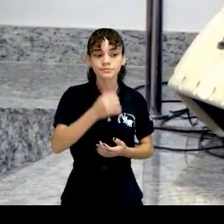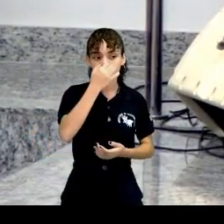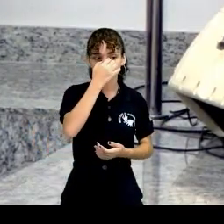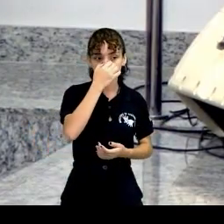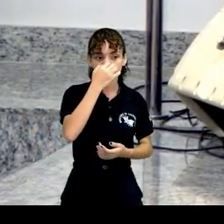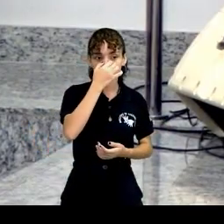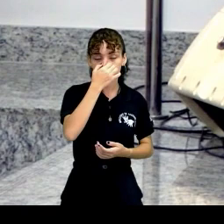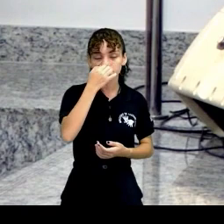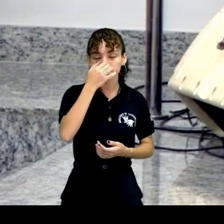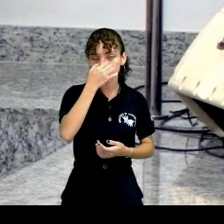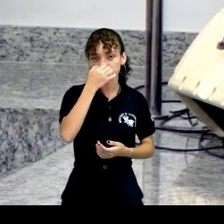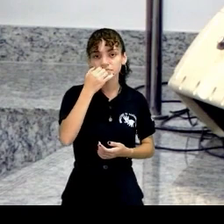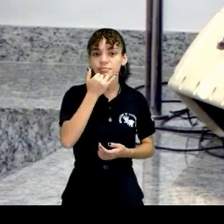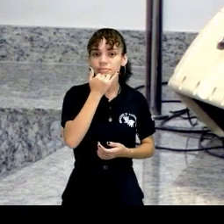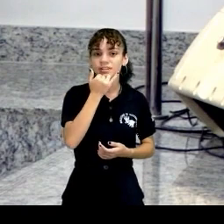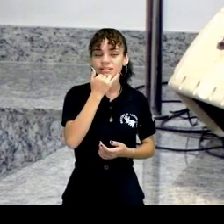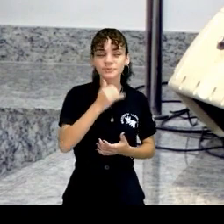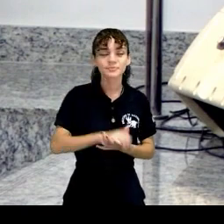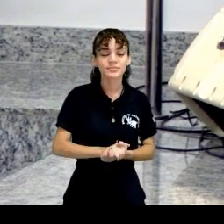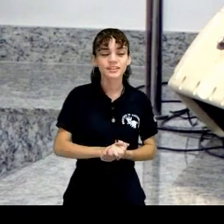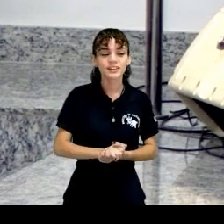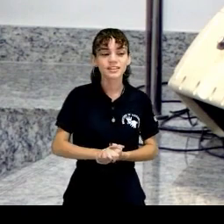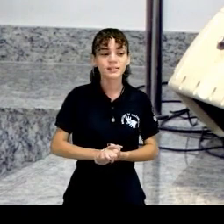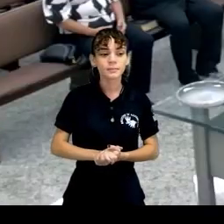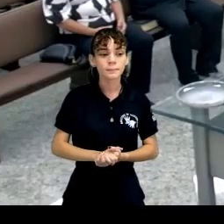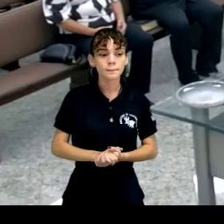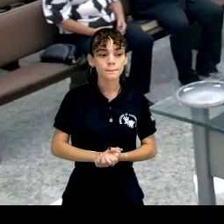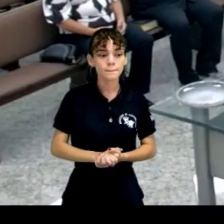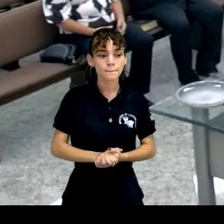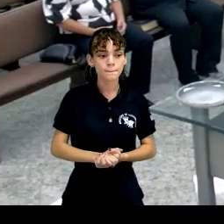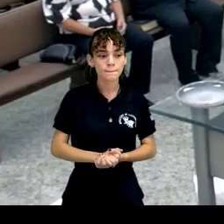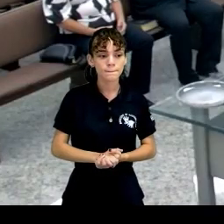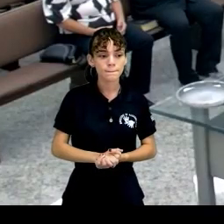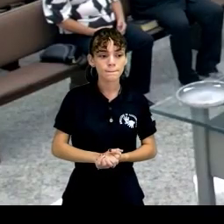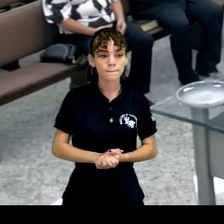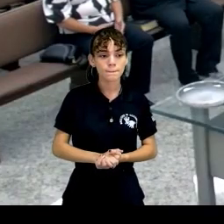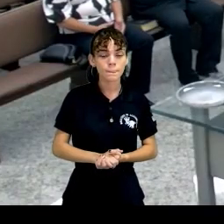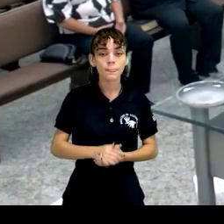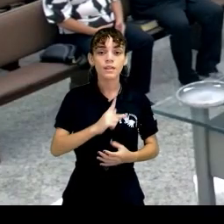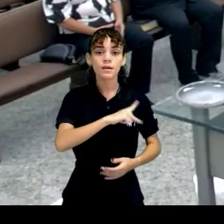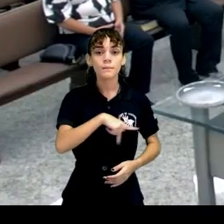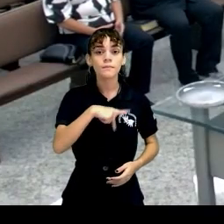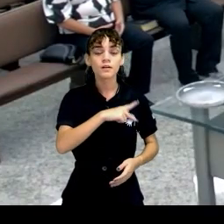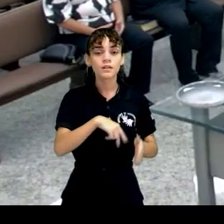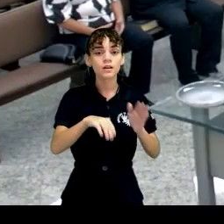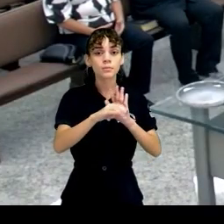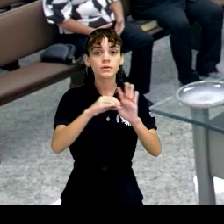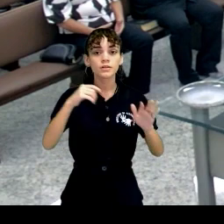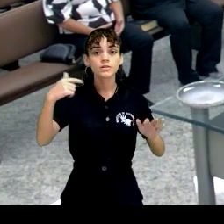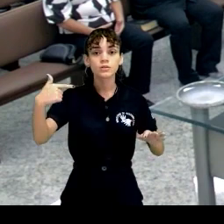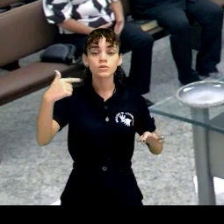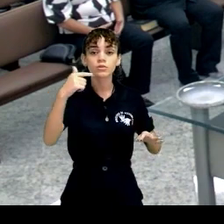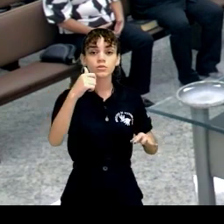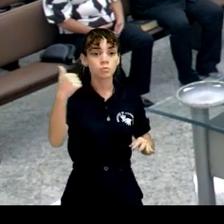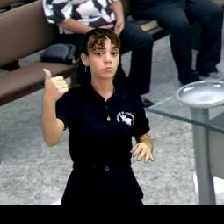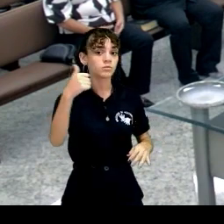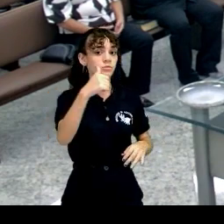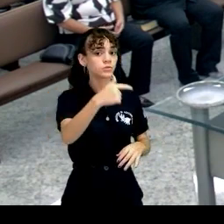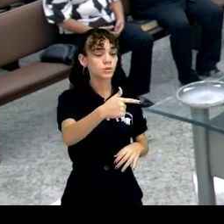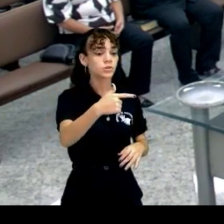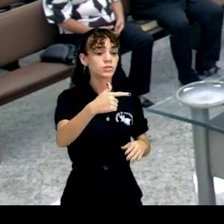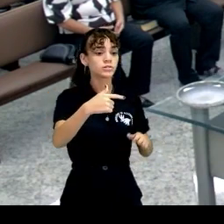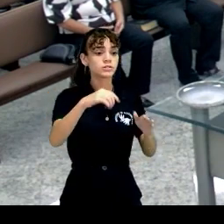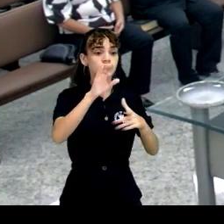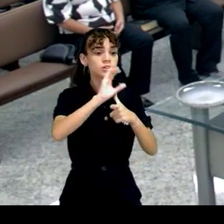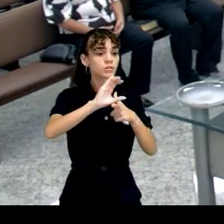Quando o apóstolo Paulo, lá no capítulo 12 de Coríntios, nos ensina sobre o papel do corpo humano, no qual ele compara os membros